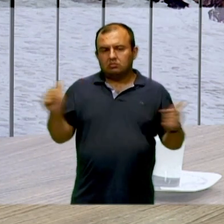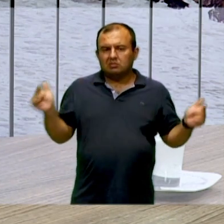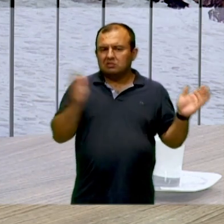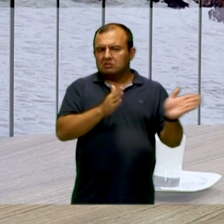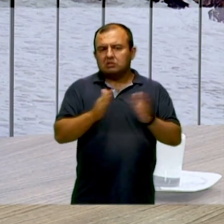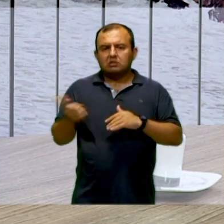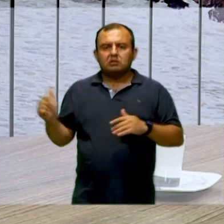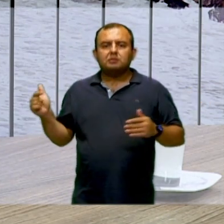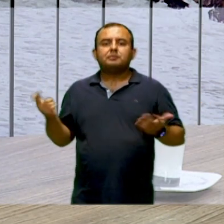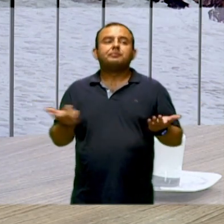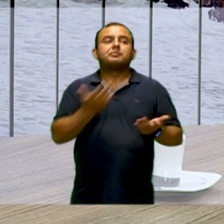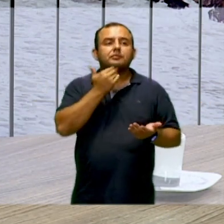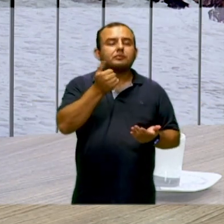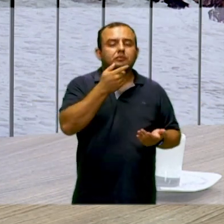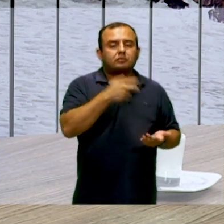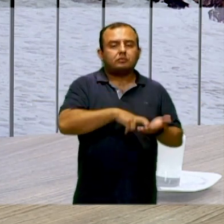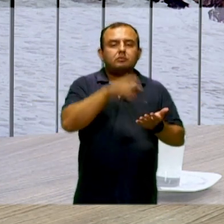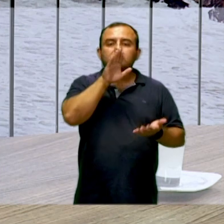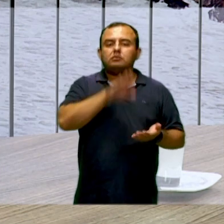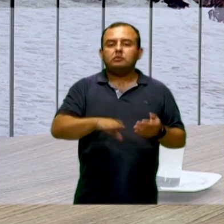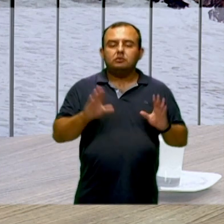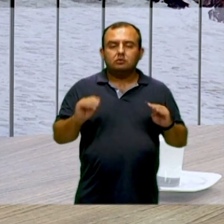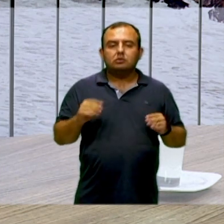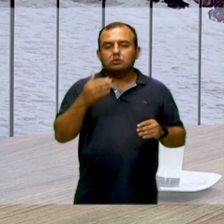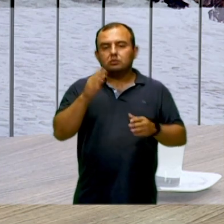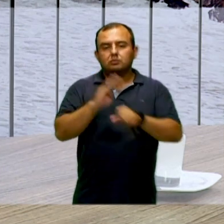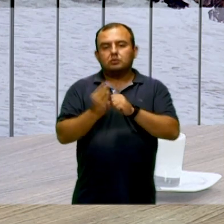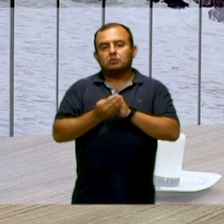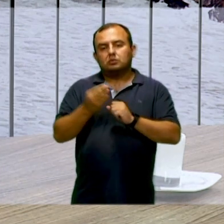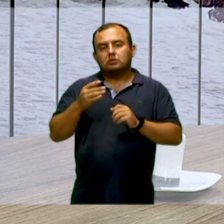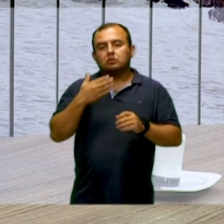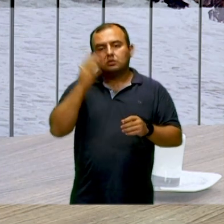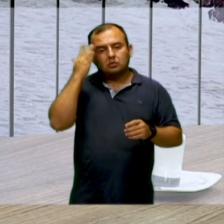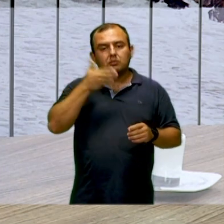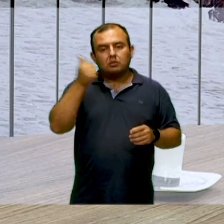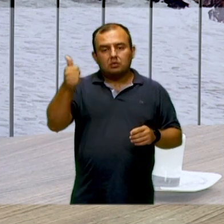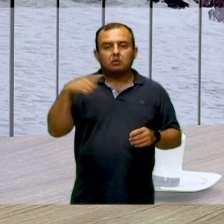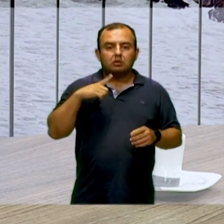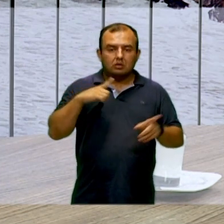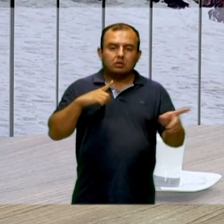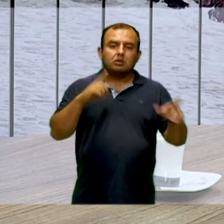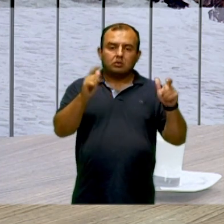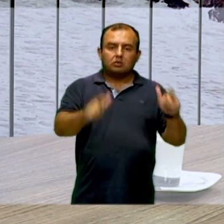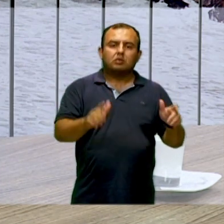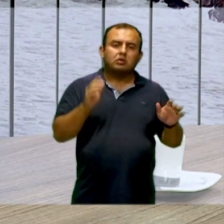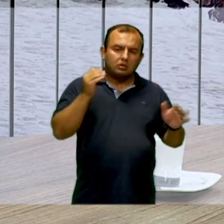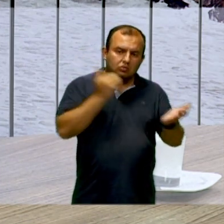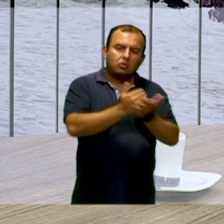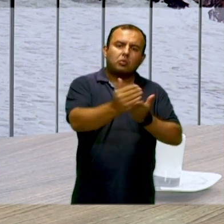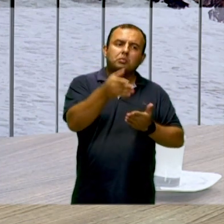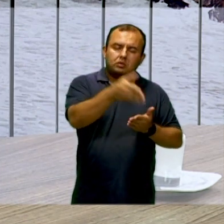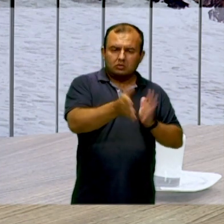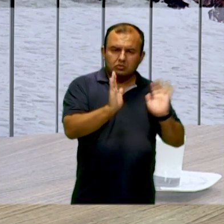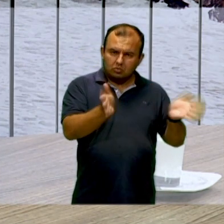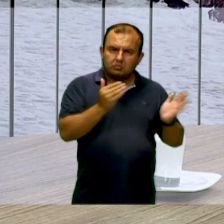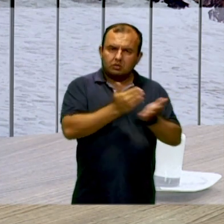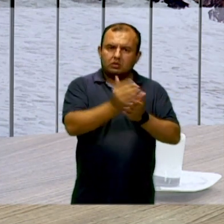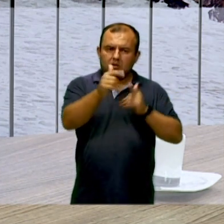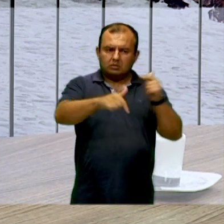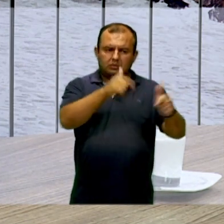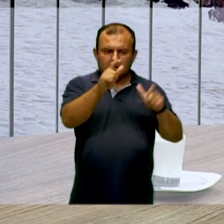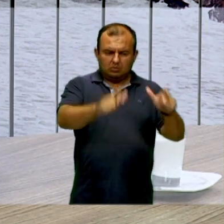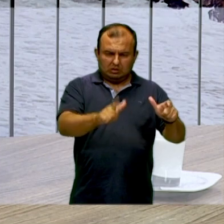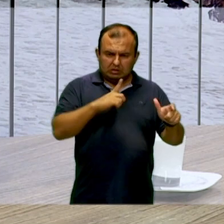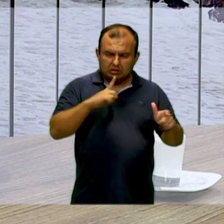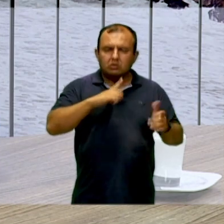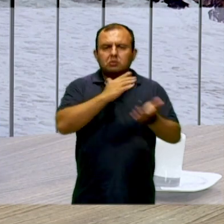dá assim. Qual para ti? De manhã, de tarde, de noite. Quais são os bairros que tu prefere? Então, esse aqui, a gente já sabe ter aquele espaço. Já começa lá. O que der,